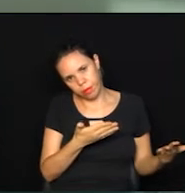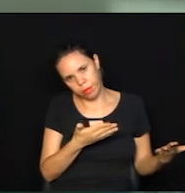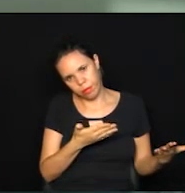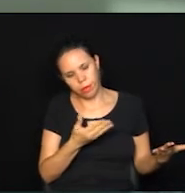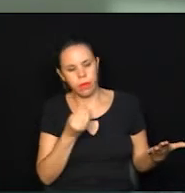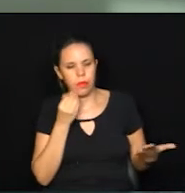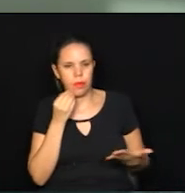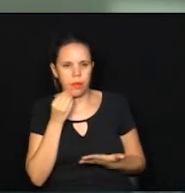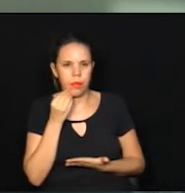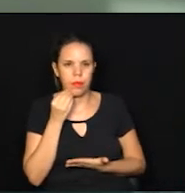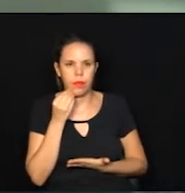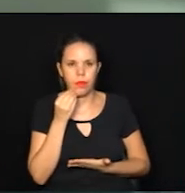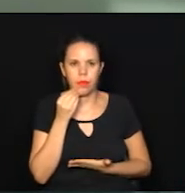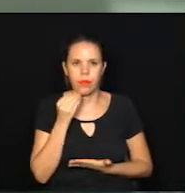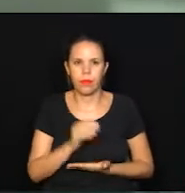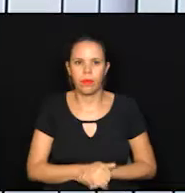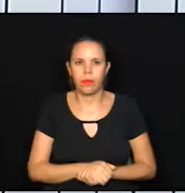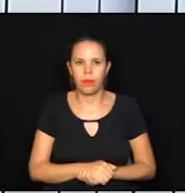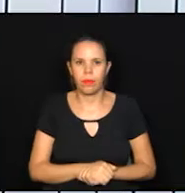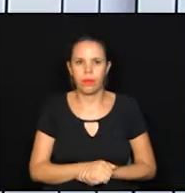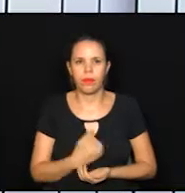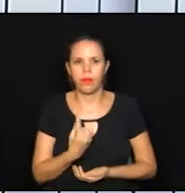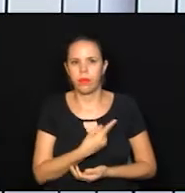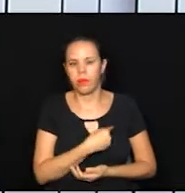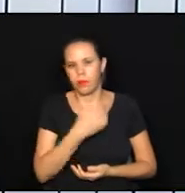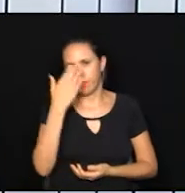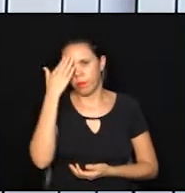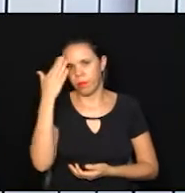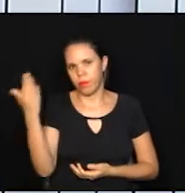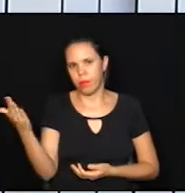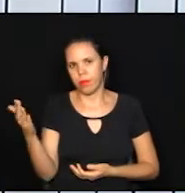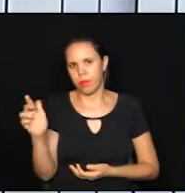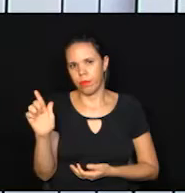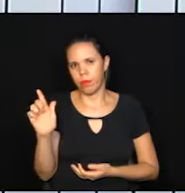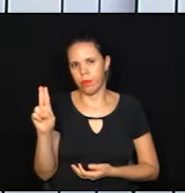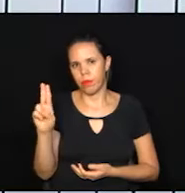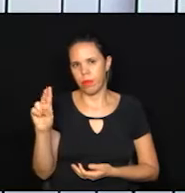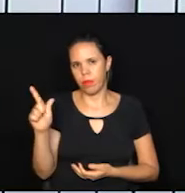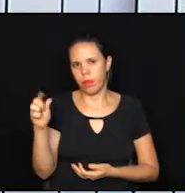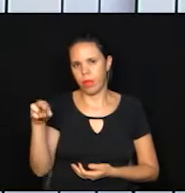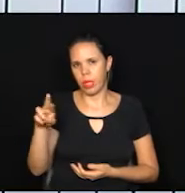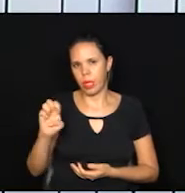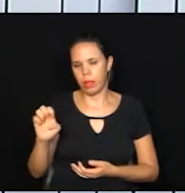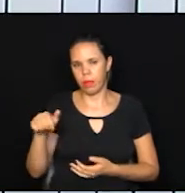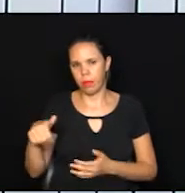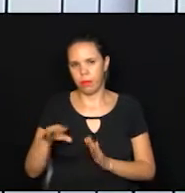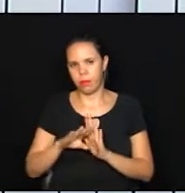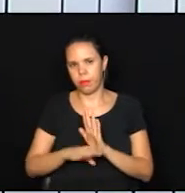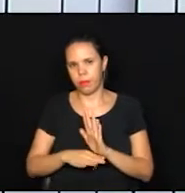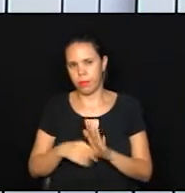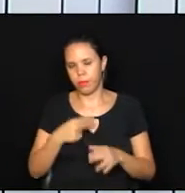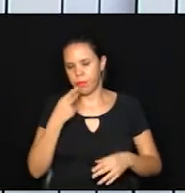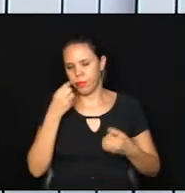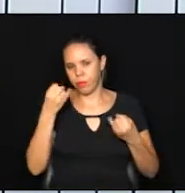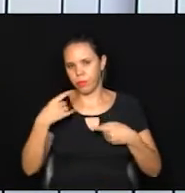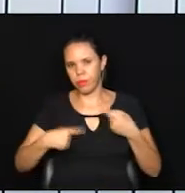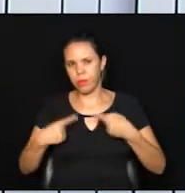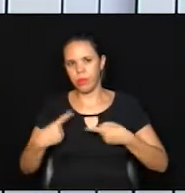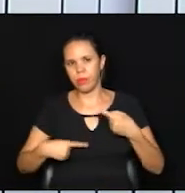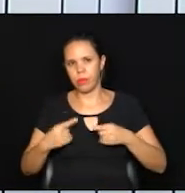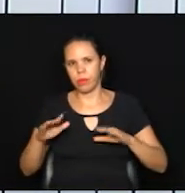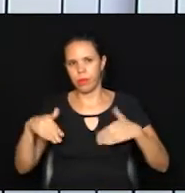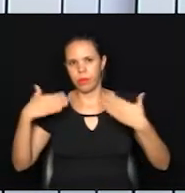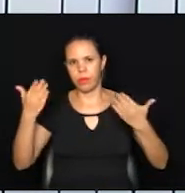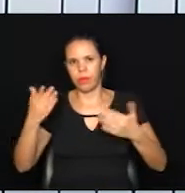pela oportunidade. Nós aqui agradecemos. Guilherme Frizeira, aqui no Câmara Total, falando sobre a política